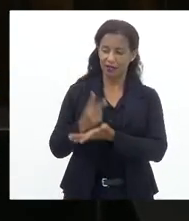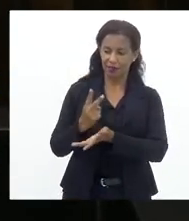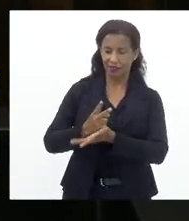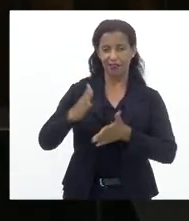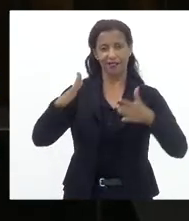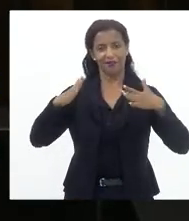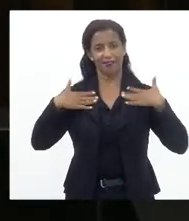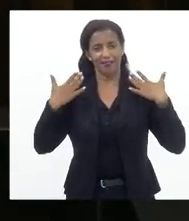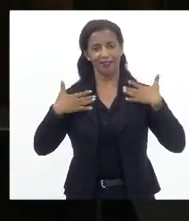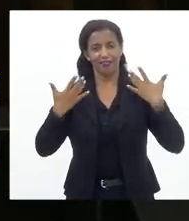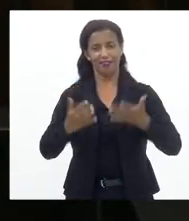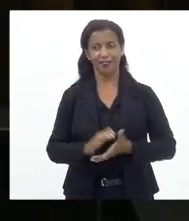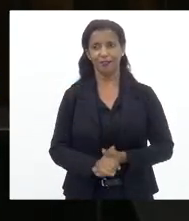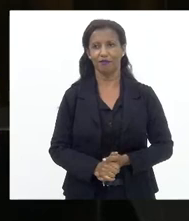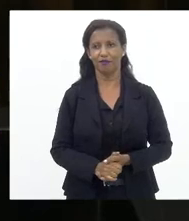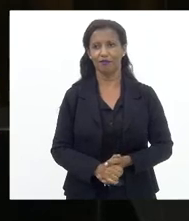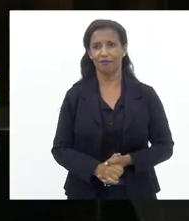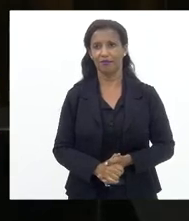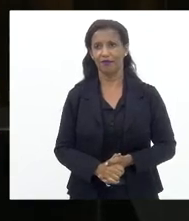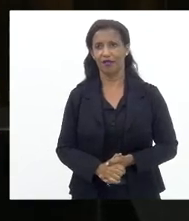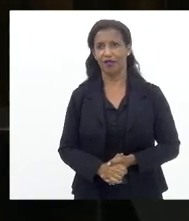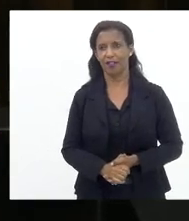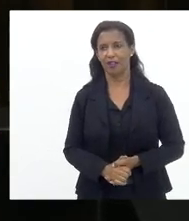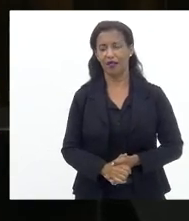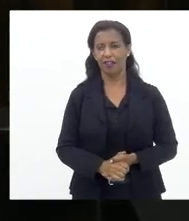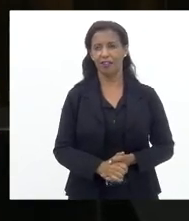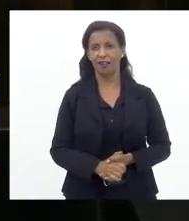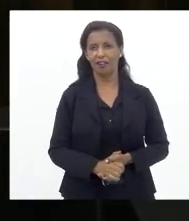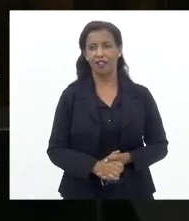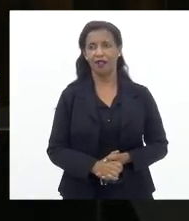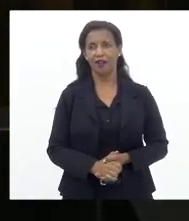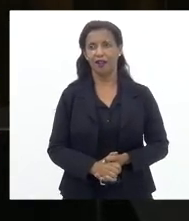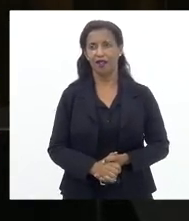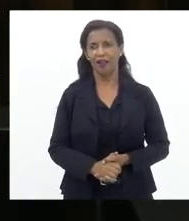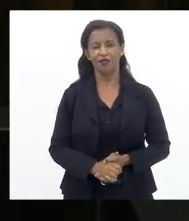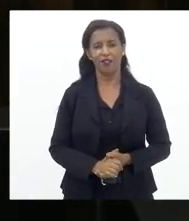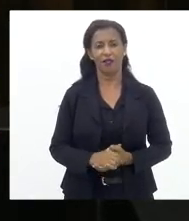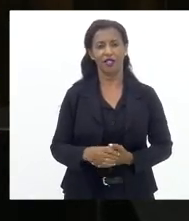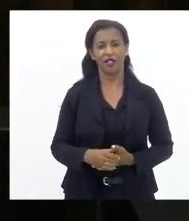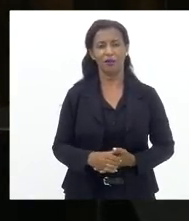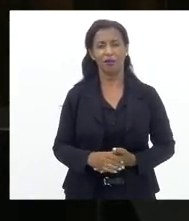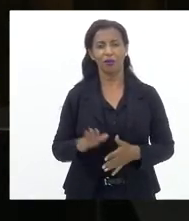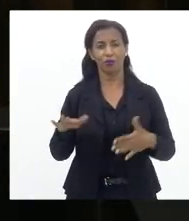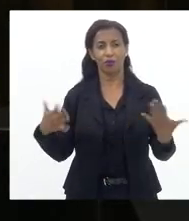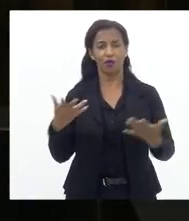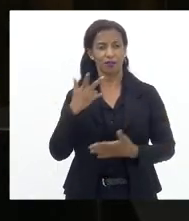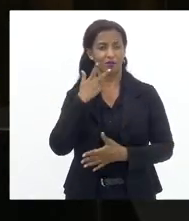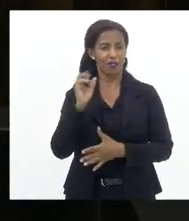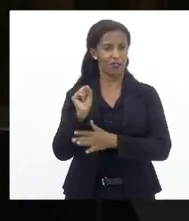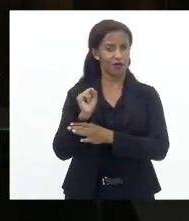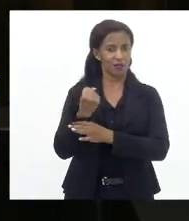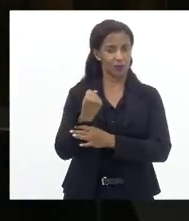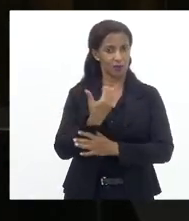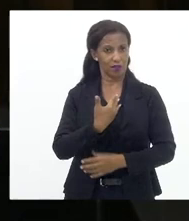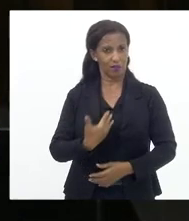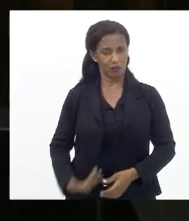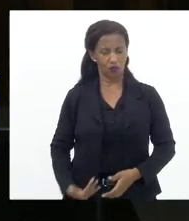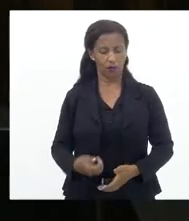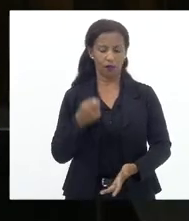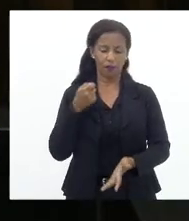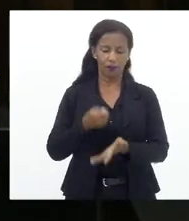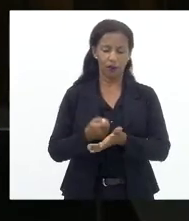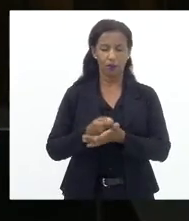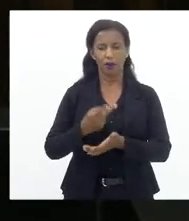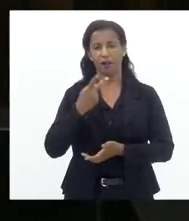entusiasmo sobretudo quando a gente fala da segurança pública me obriga a